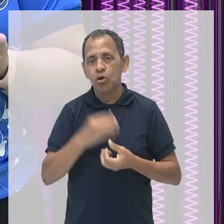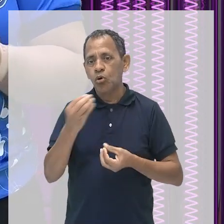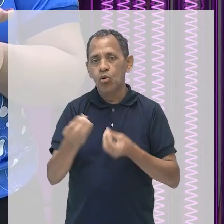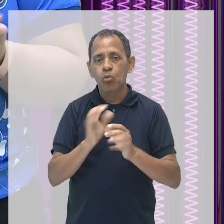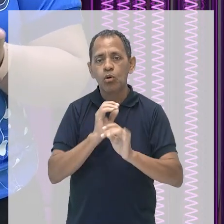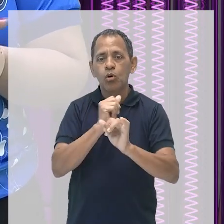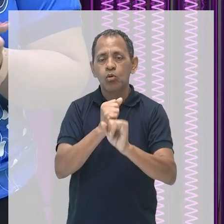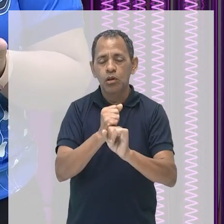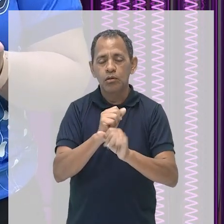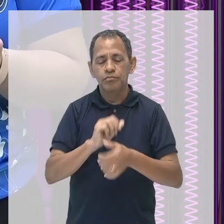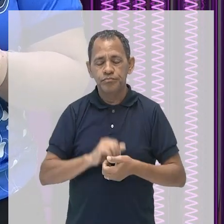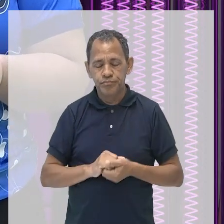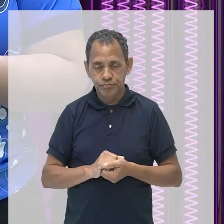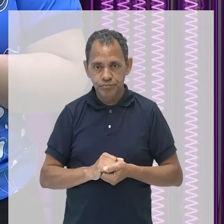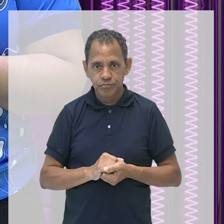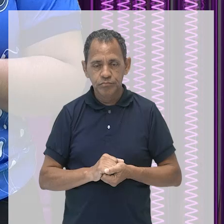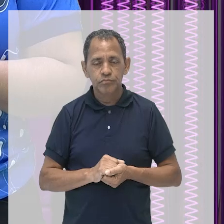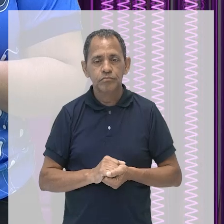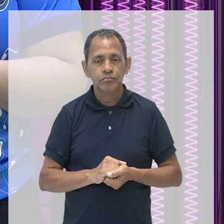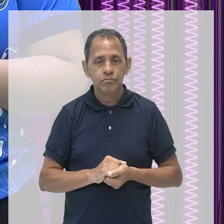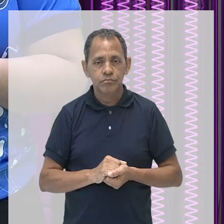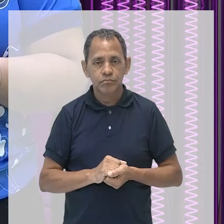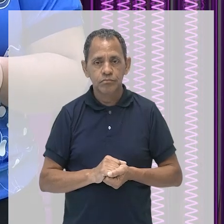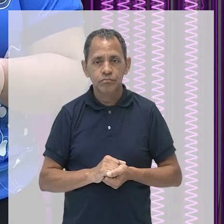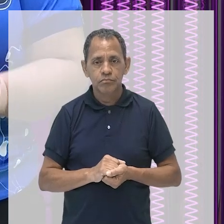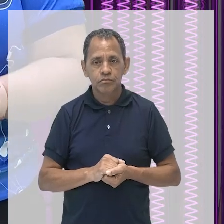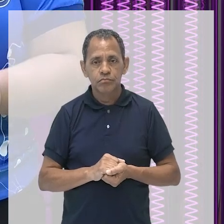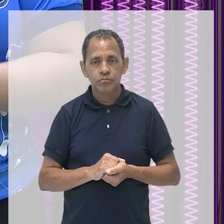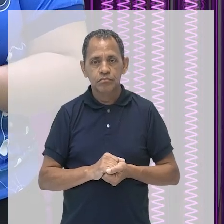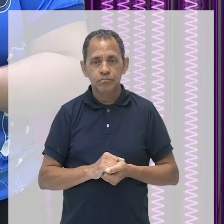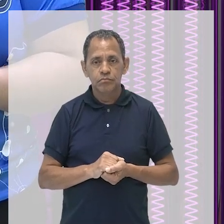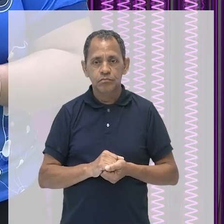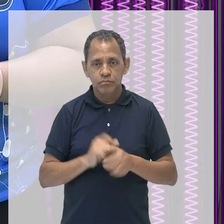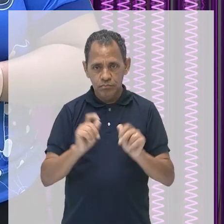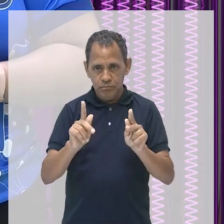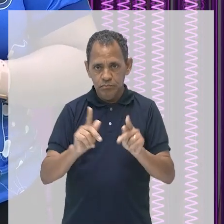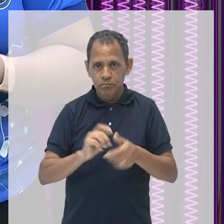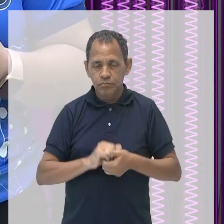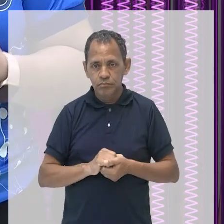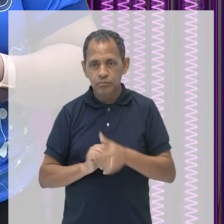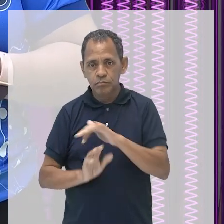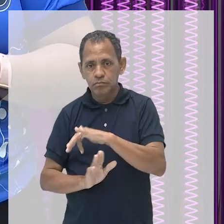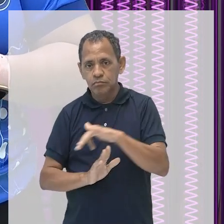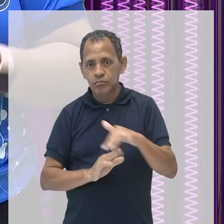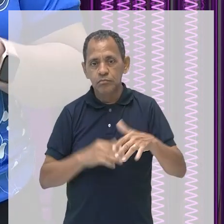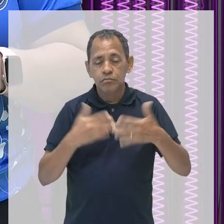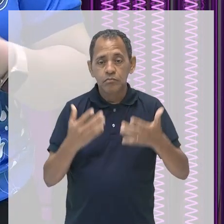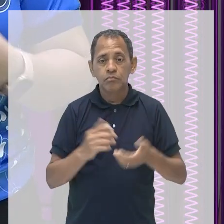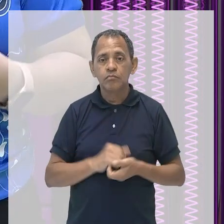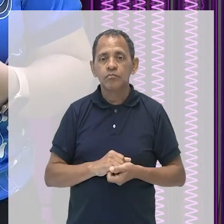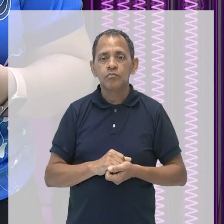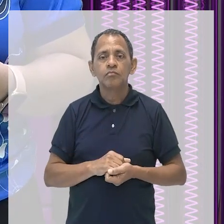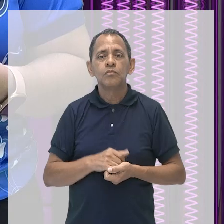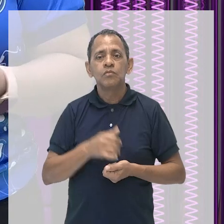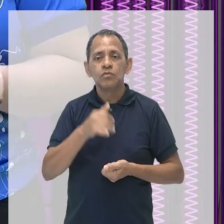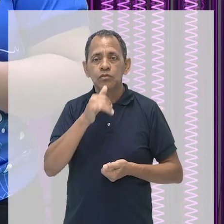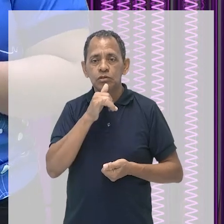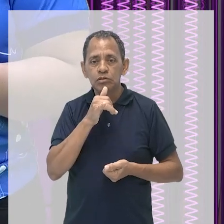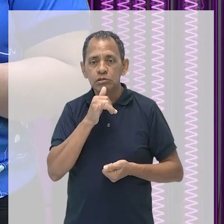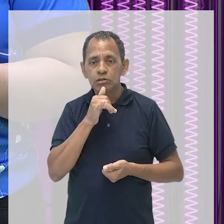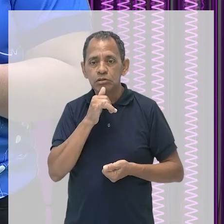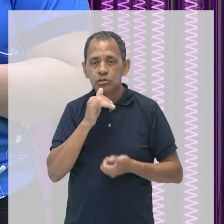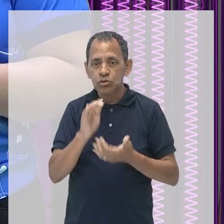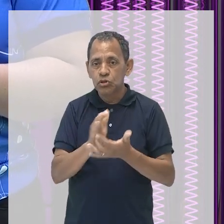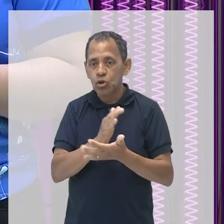área. Calcula a área da base e multiplica pela medida da altura. Tá bom? Então, agora a gente vai ver alguns exercícios